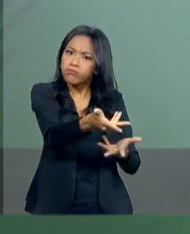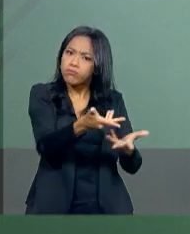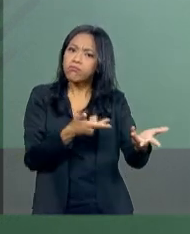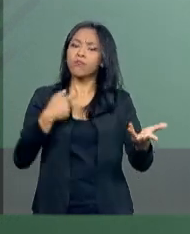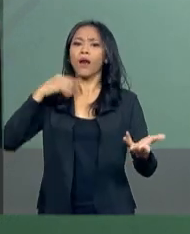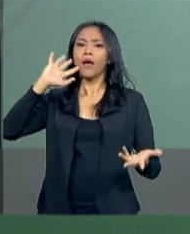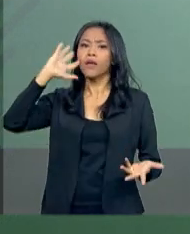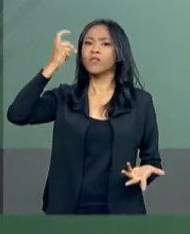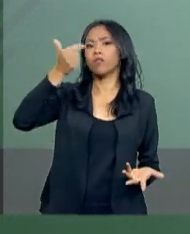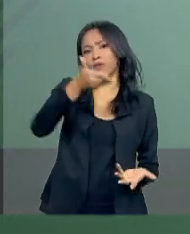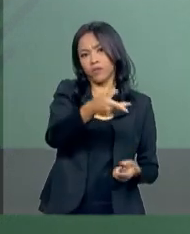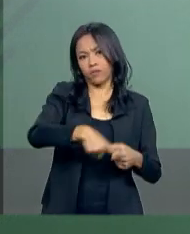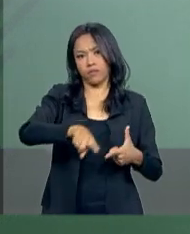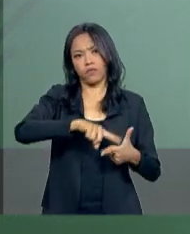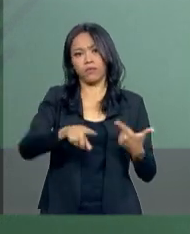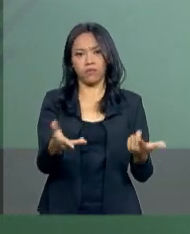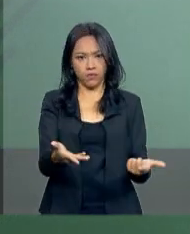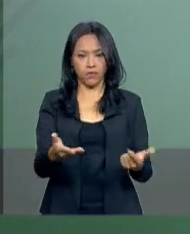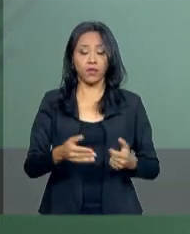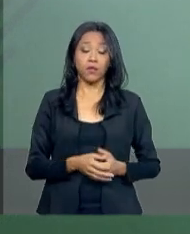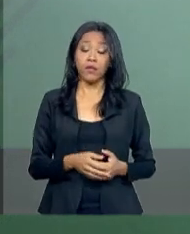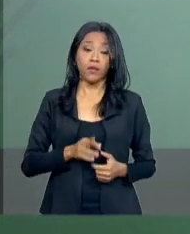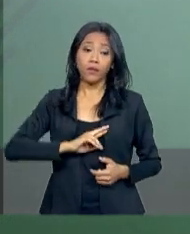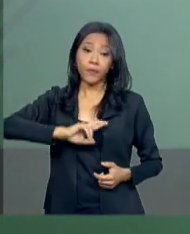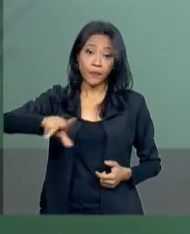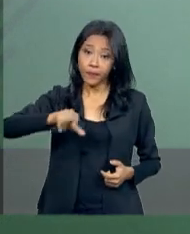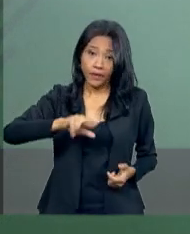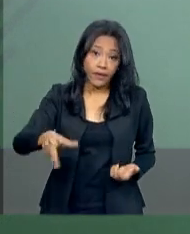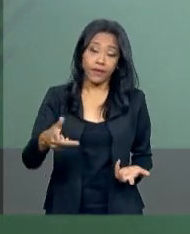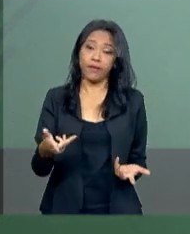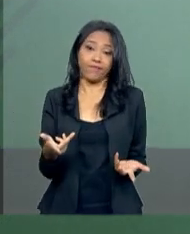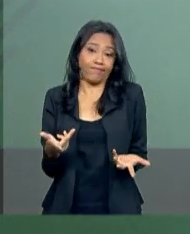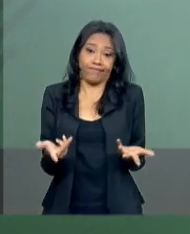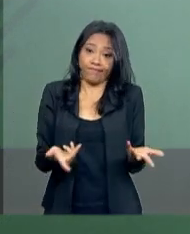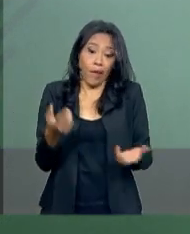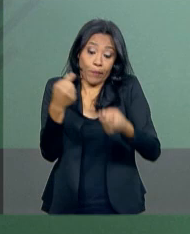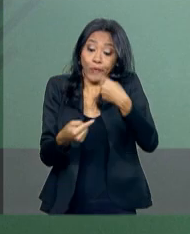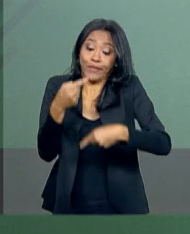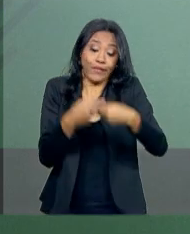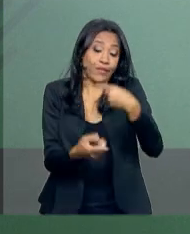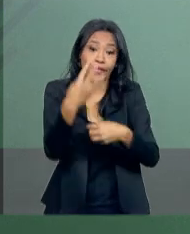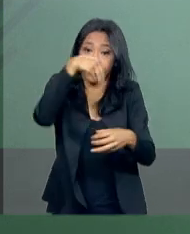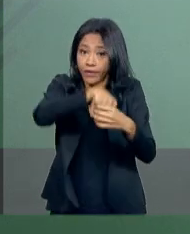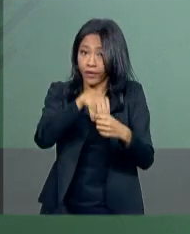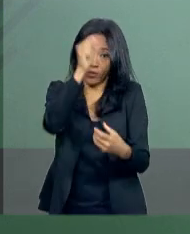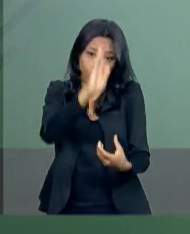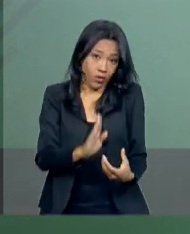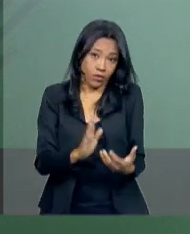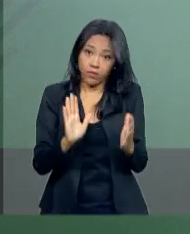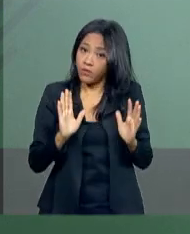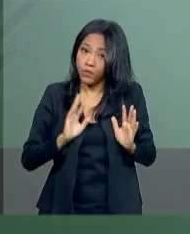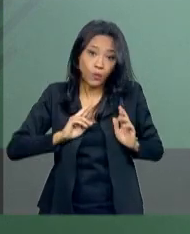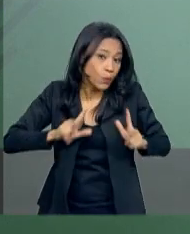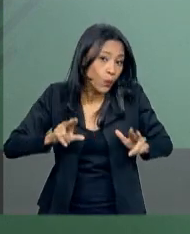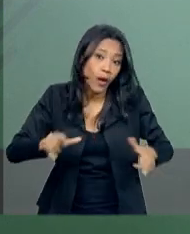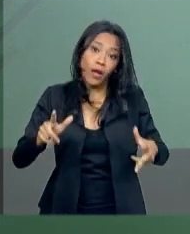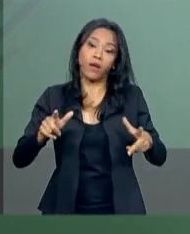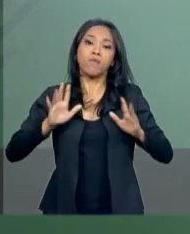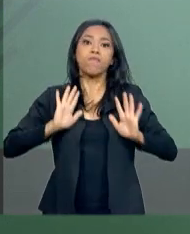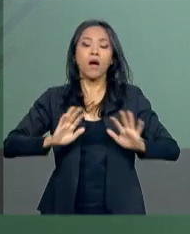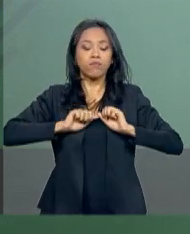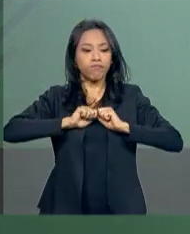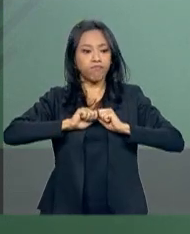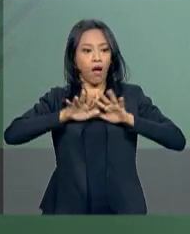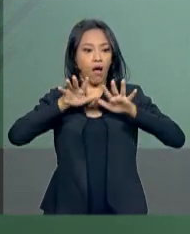este problema que não é mais de política interna de um país mas avançou pela